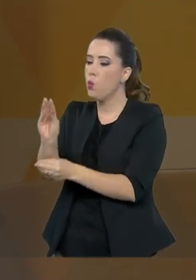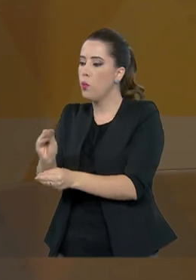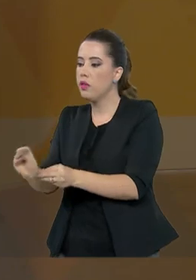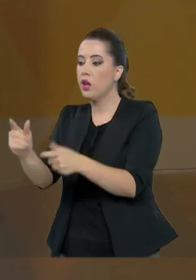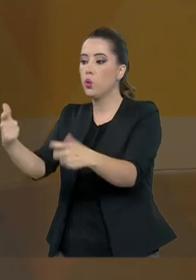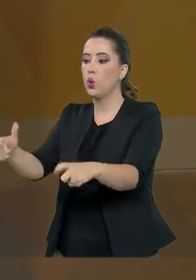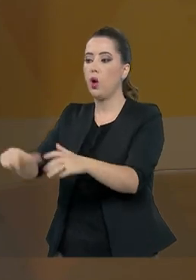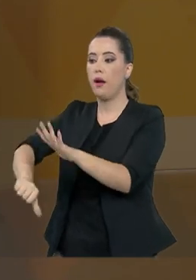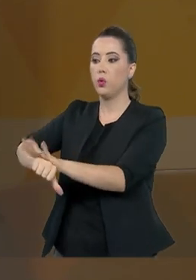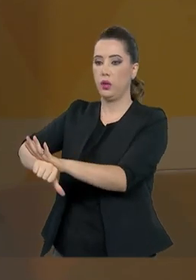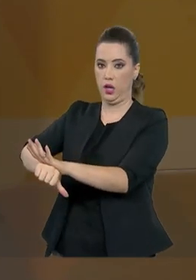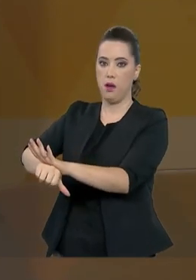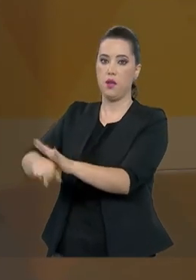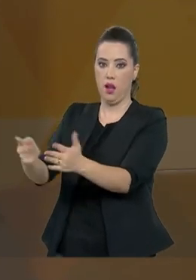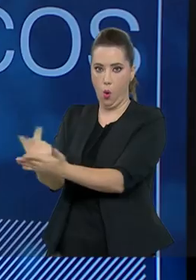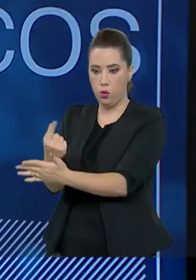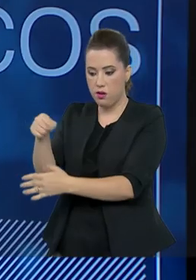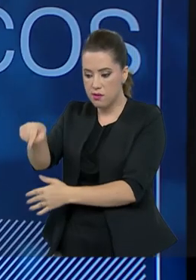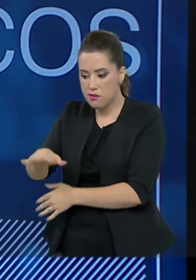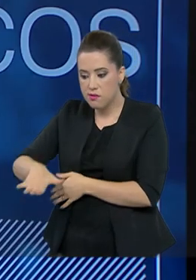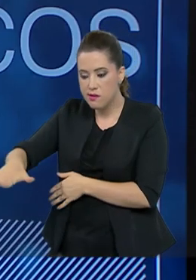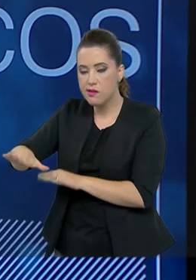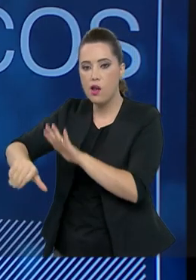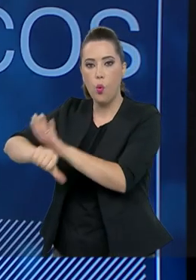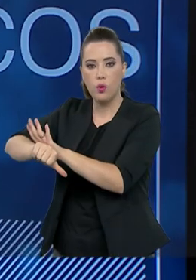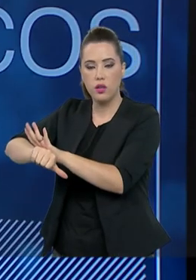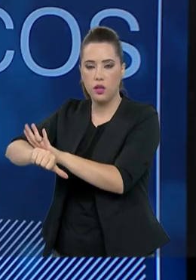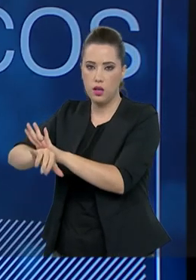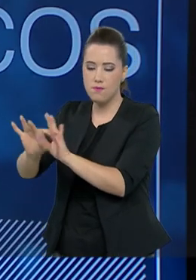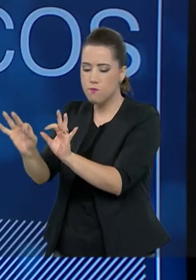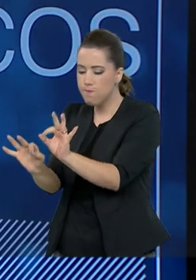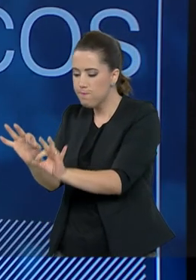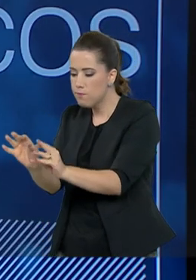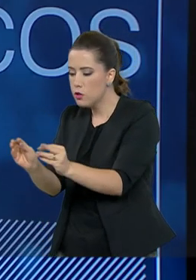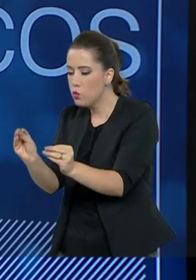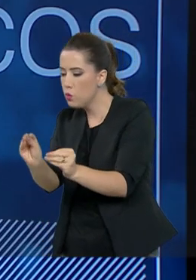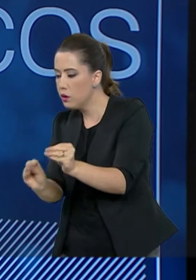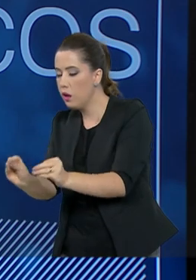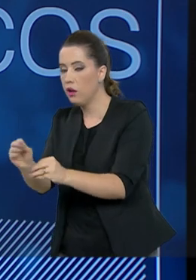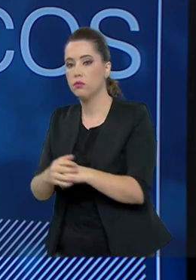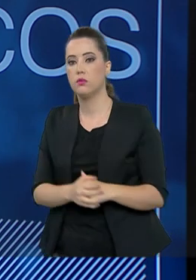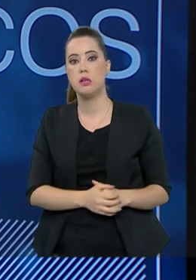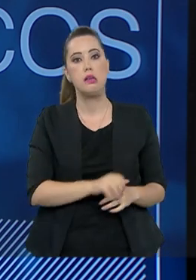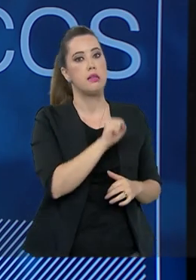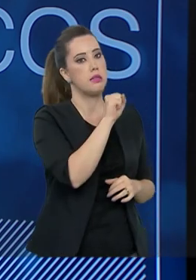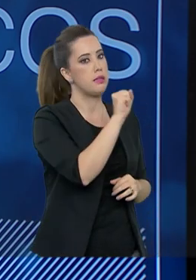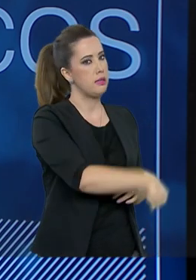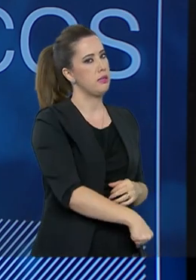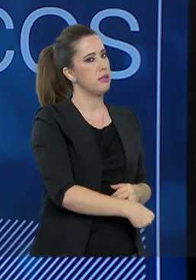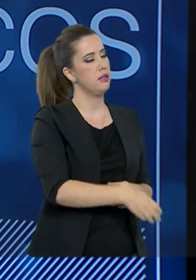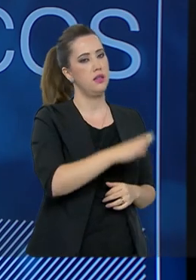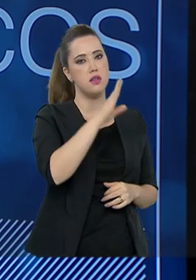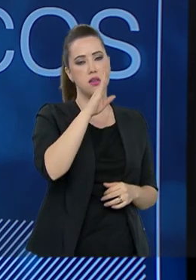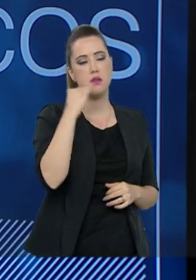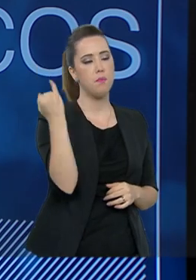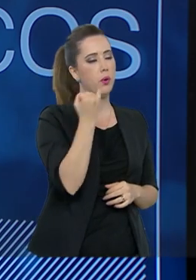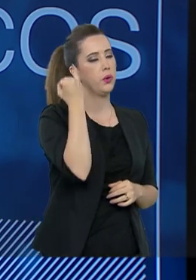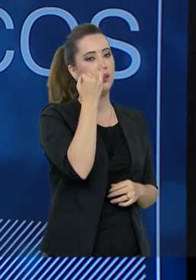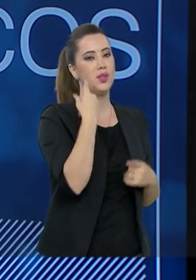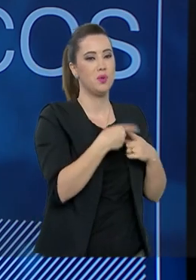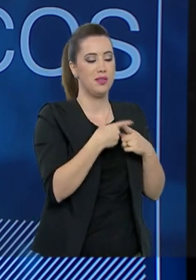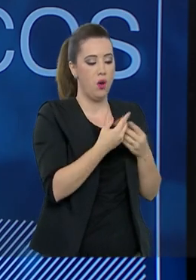central nesses casos. Sim. A preservação do local de crime, ela é muito importante para que o vestígio não